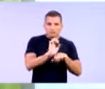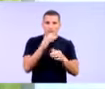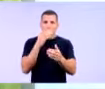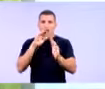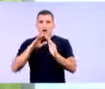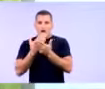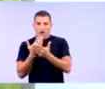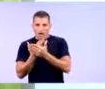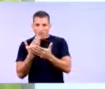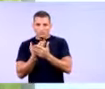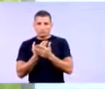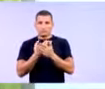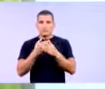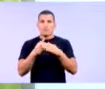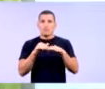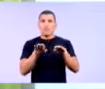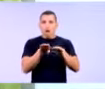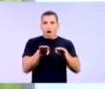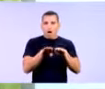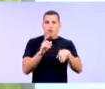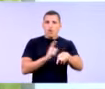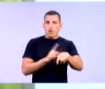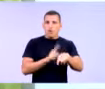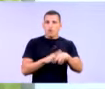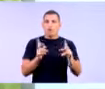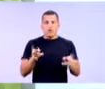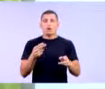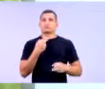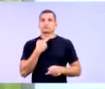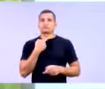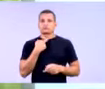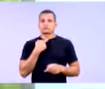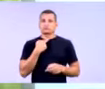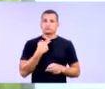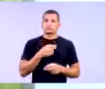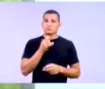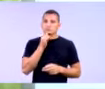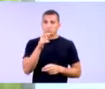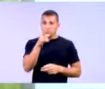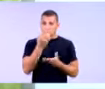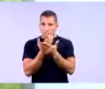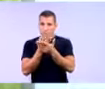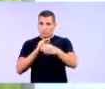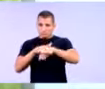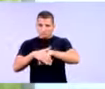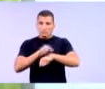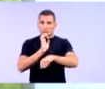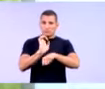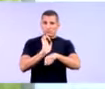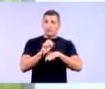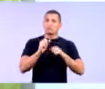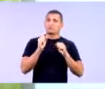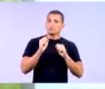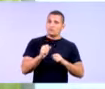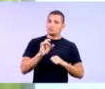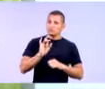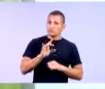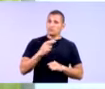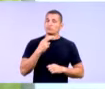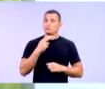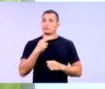curso noturno, do período noturno, o estágio ele tem que acontecer ou pela manhã ou à tarde, não ultrapassando as 6